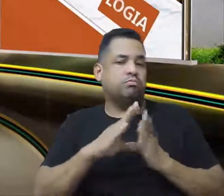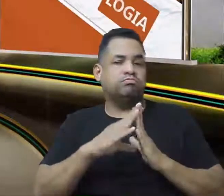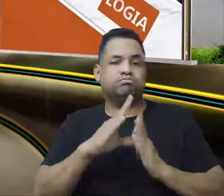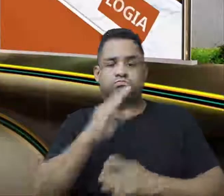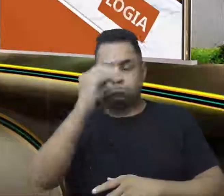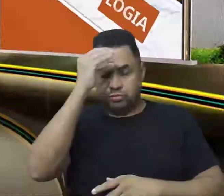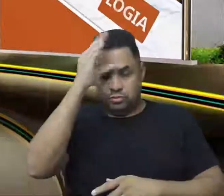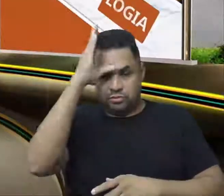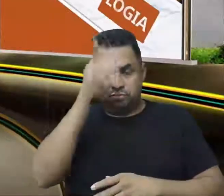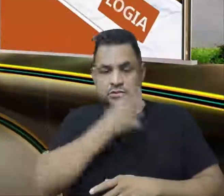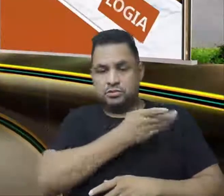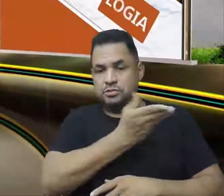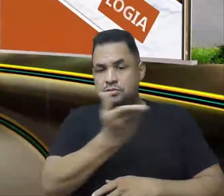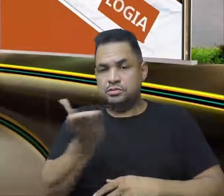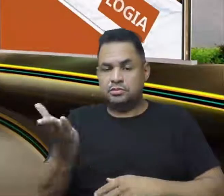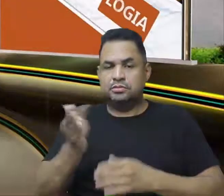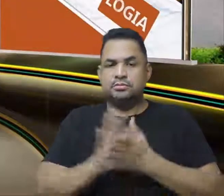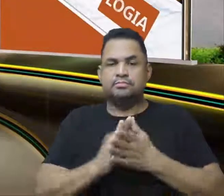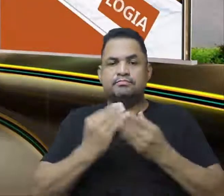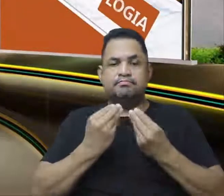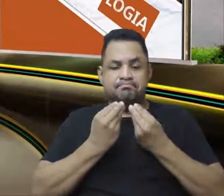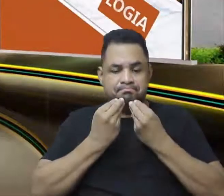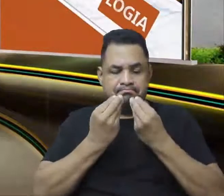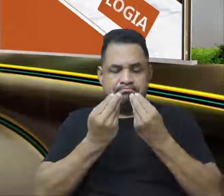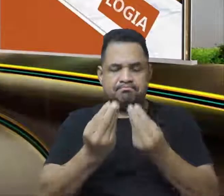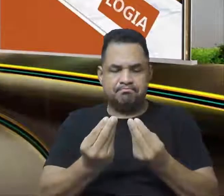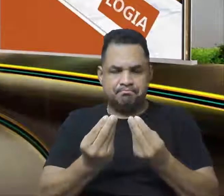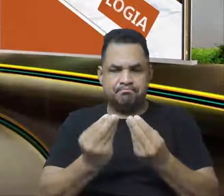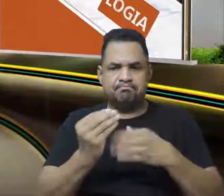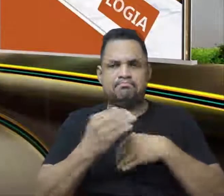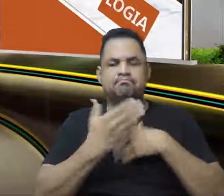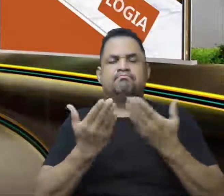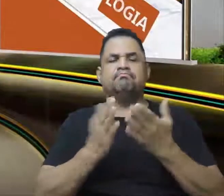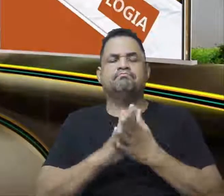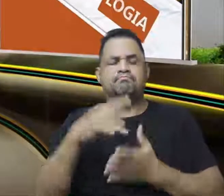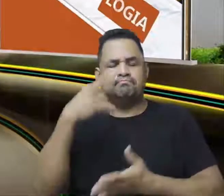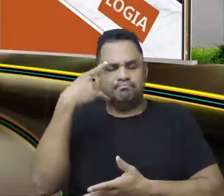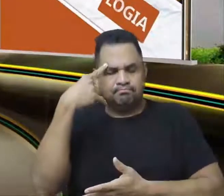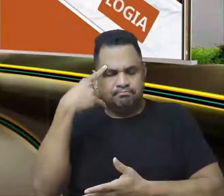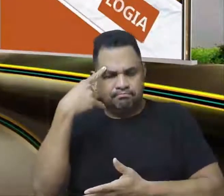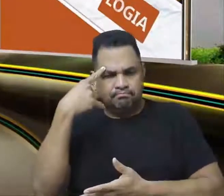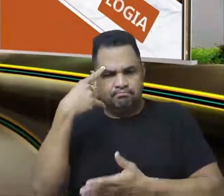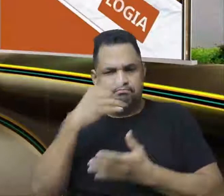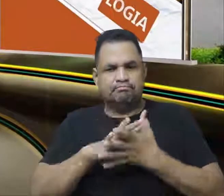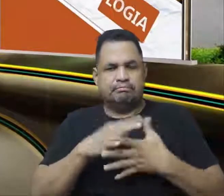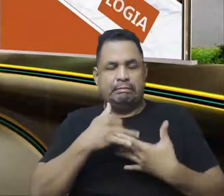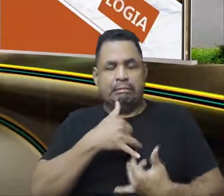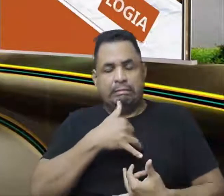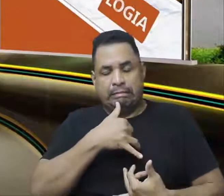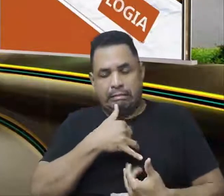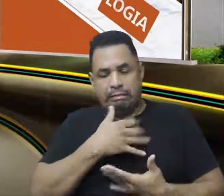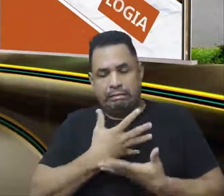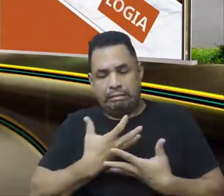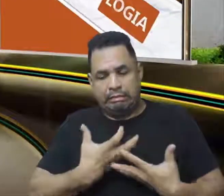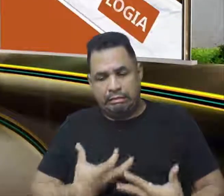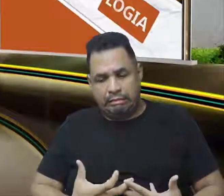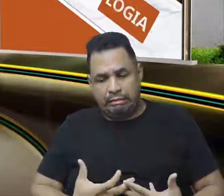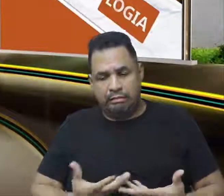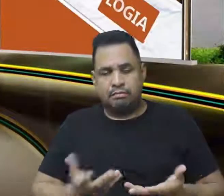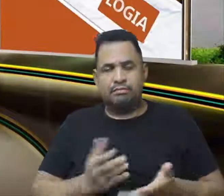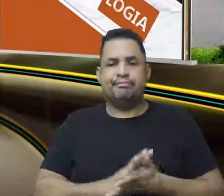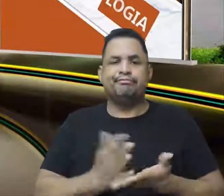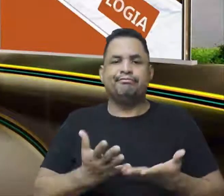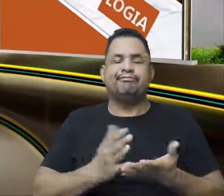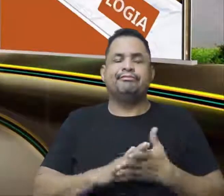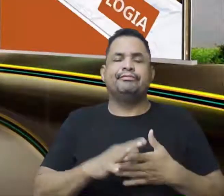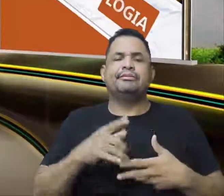tá também então eu peço encarecidamente que vocês repensem esse desânimo se animem